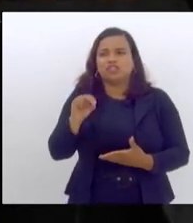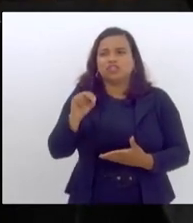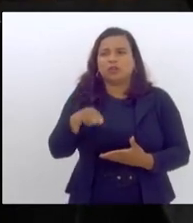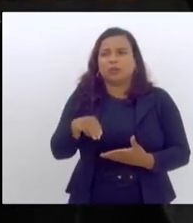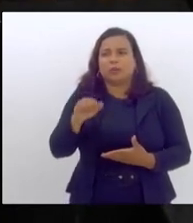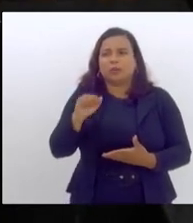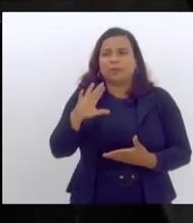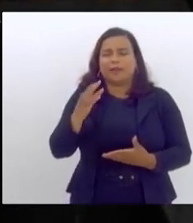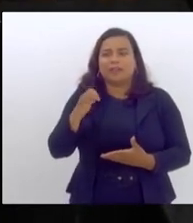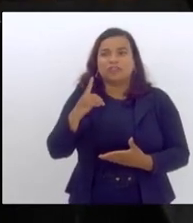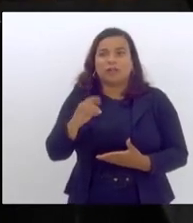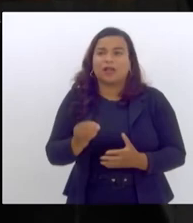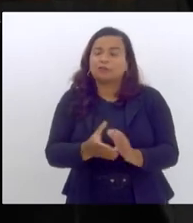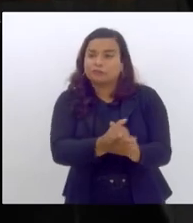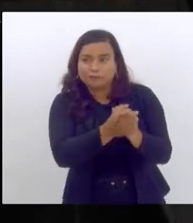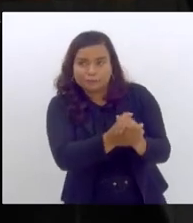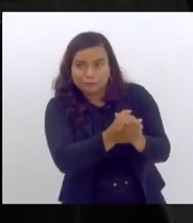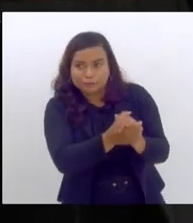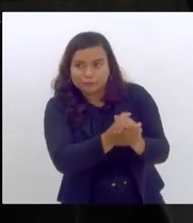Saúdo, Vossa Excelência.